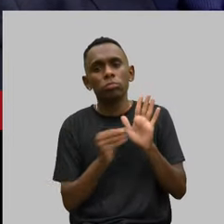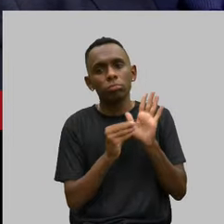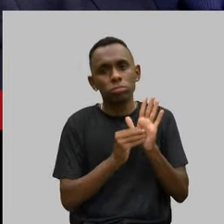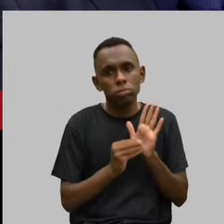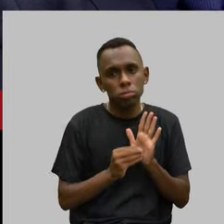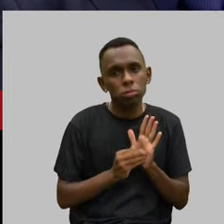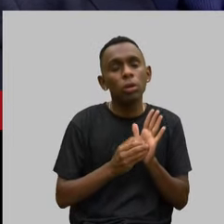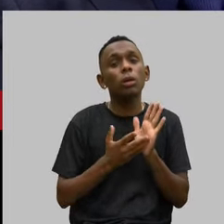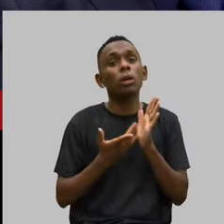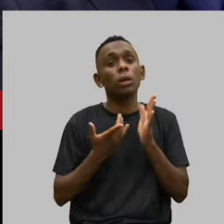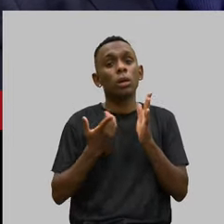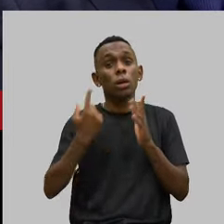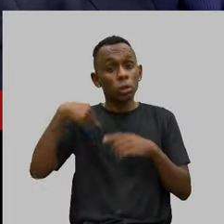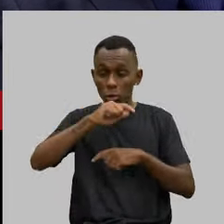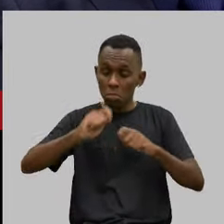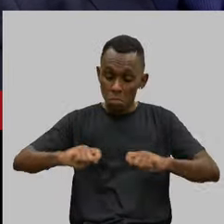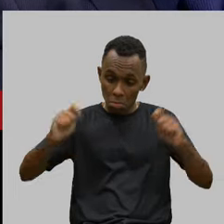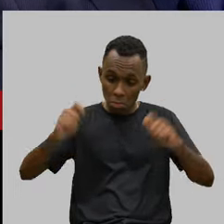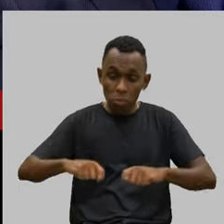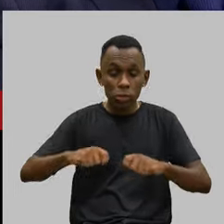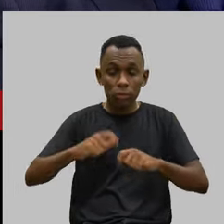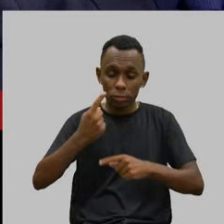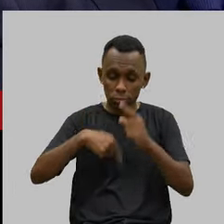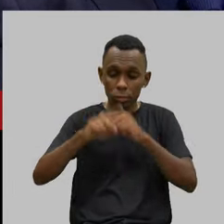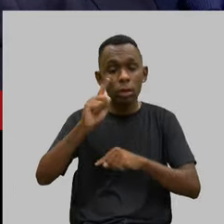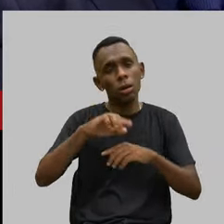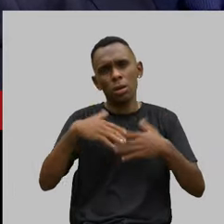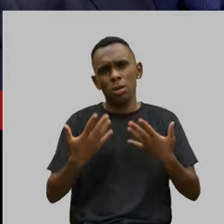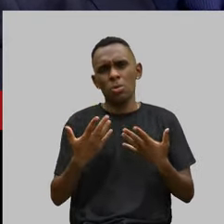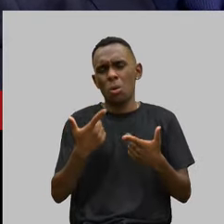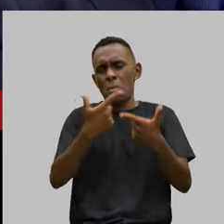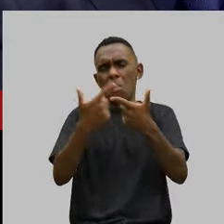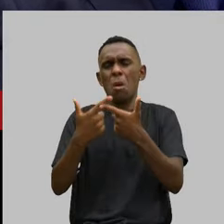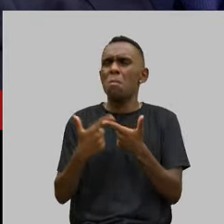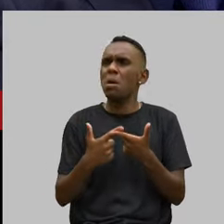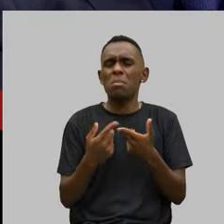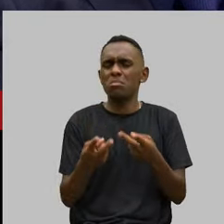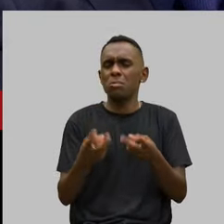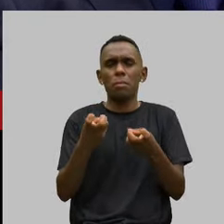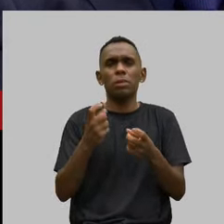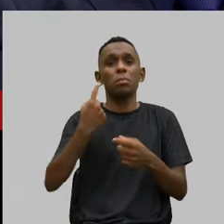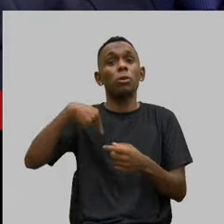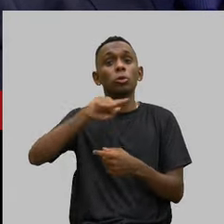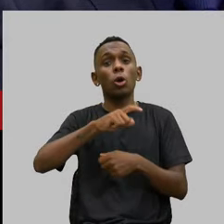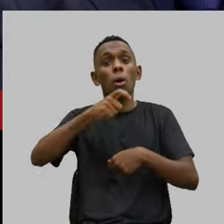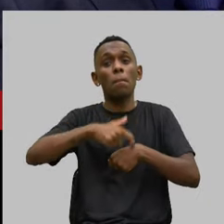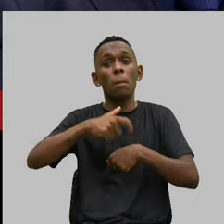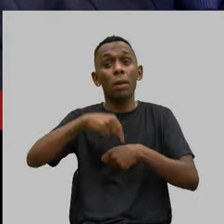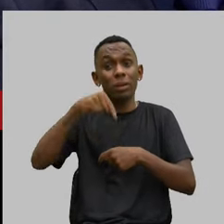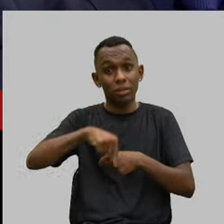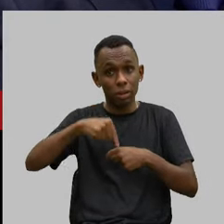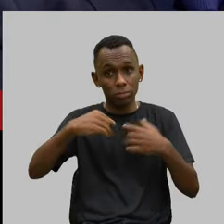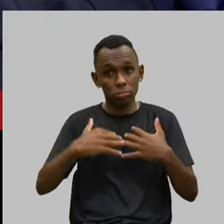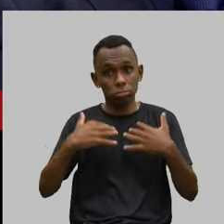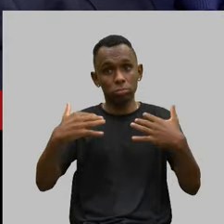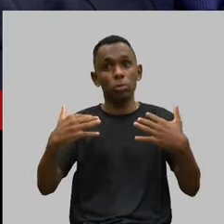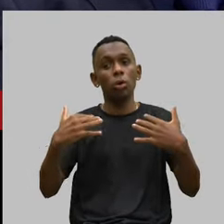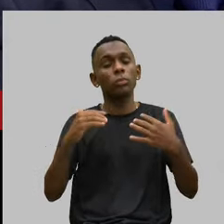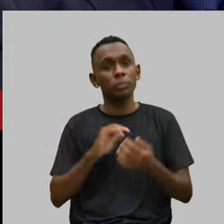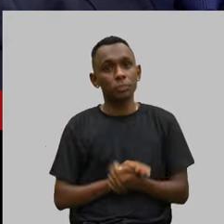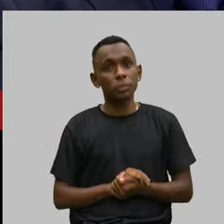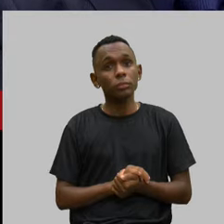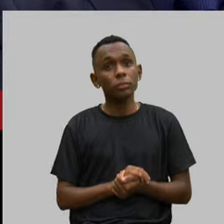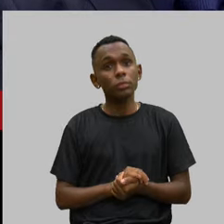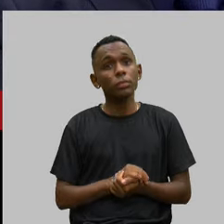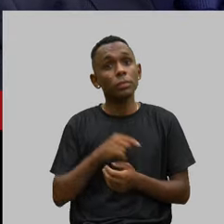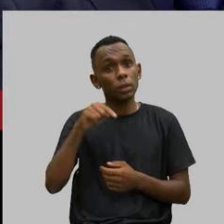eh para que a gente possa então eu não vejo problema em estarmos nesse ório sendo que o